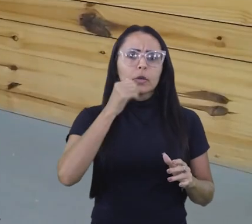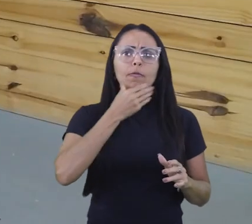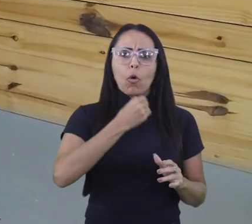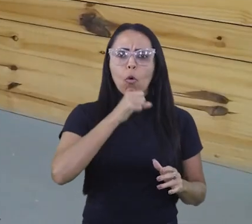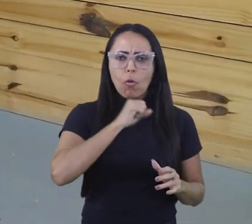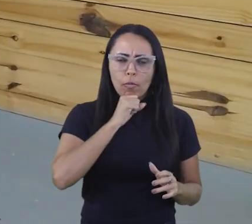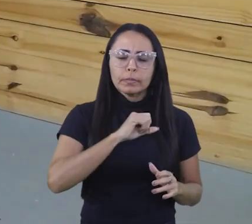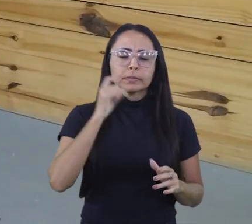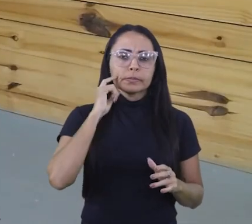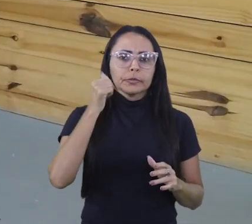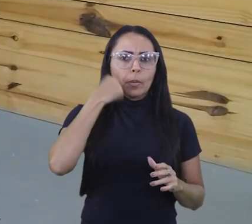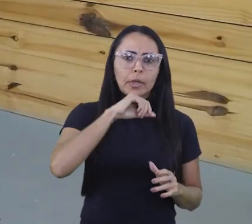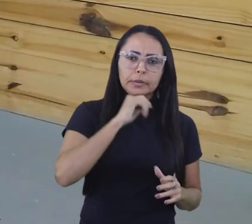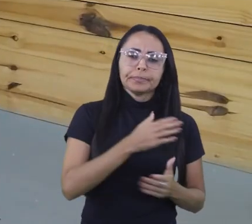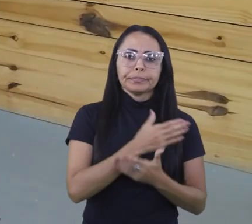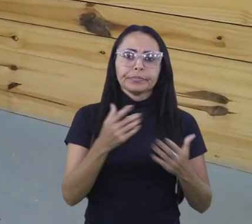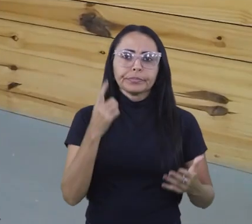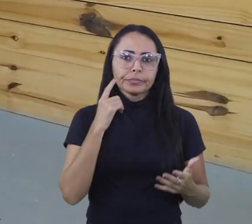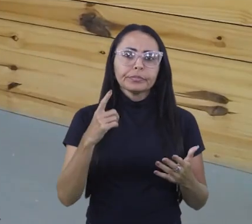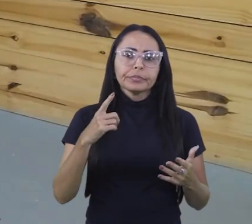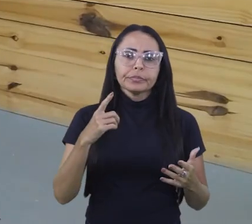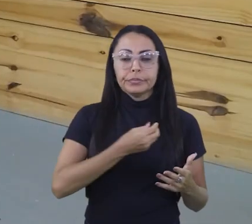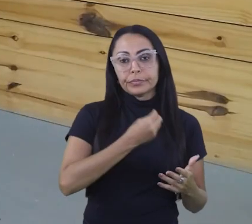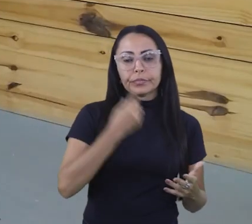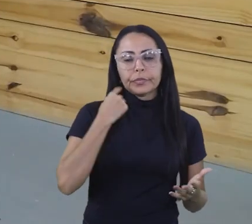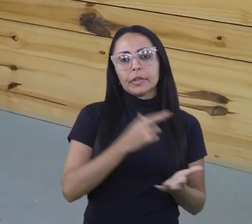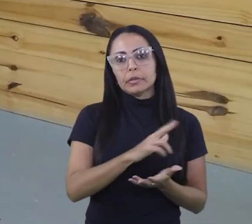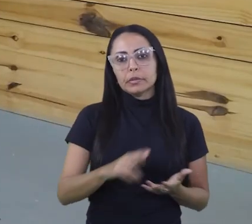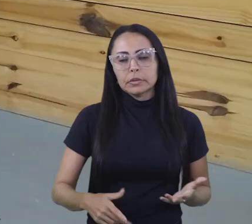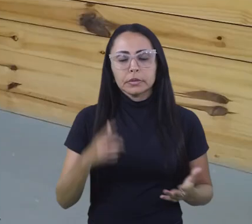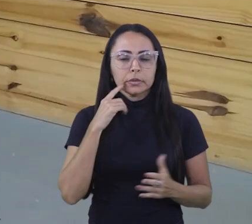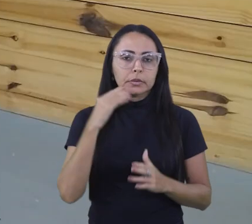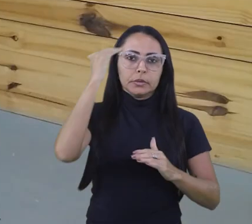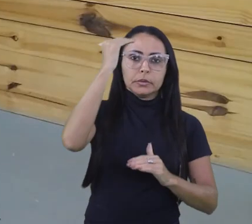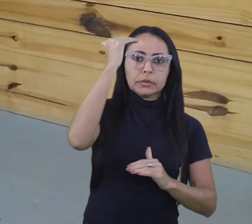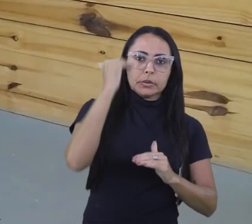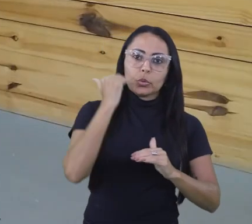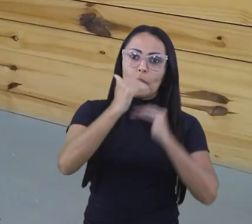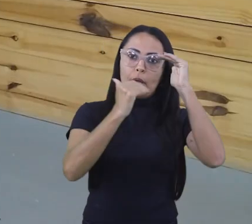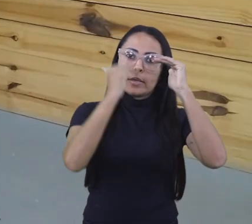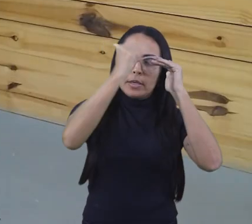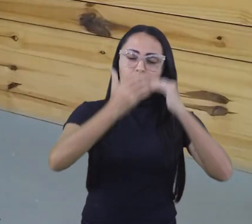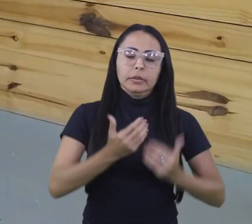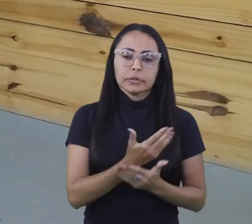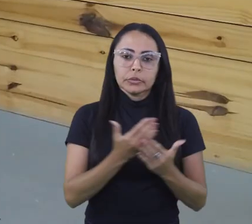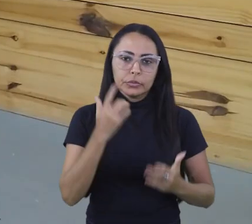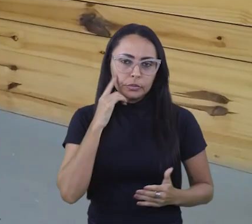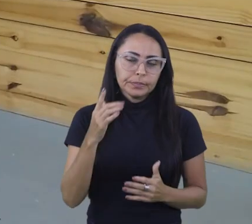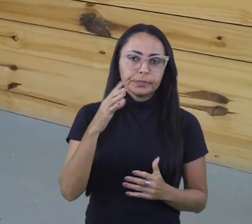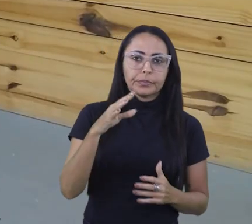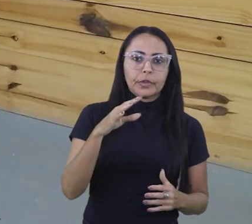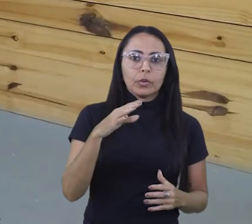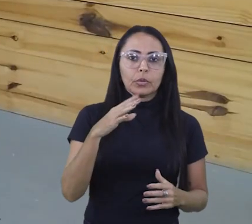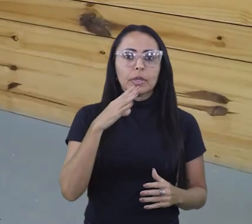avô, né, sua mãe? Existe toda uma hierarquia, né? Primeiro vem os avós, depois seus pais e aí veio você. Então, o conhecimento,